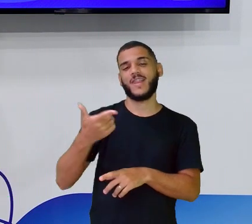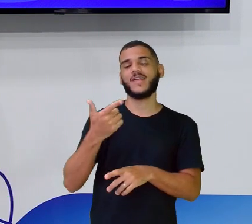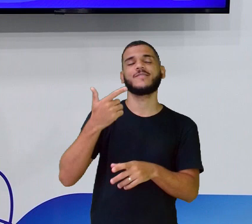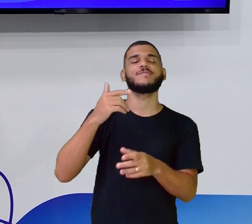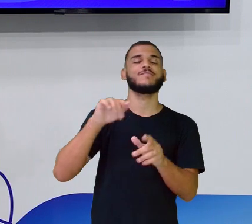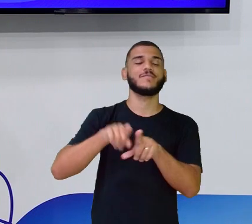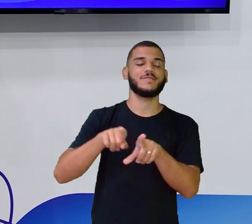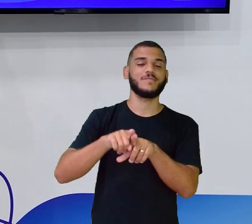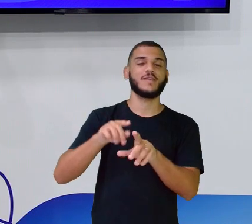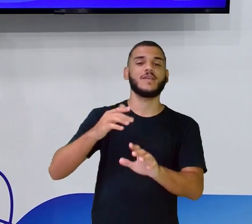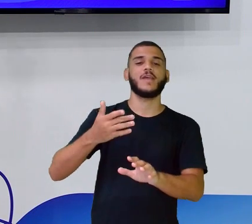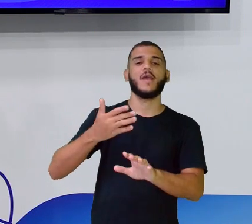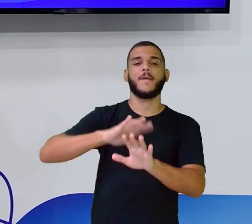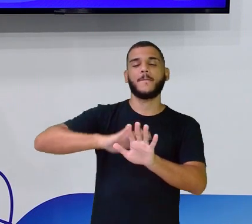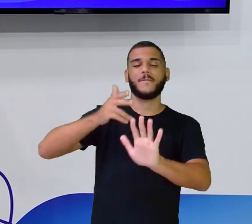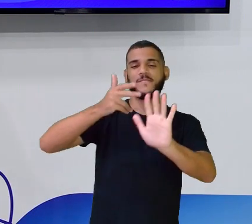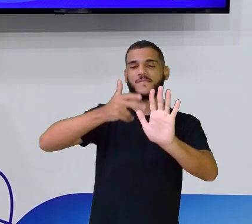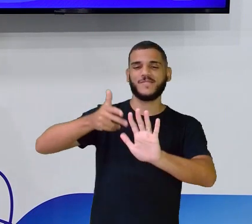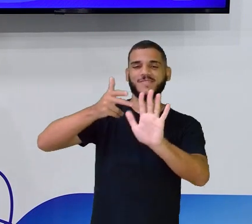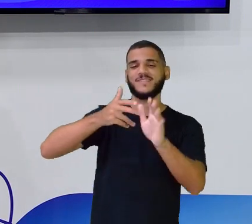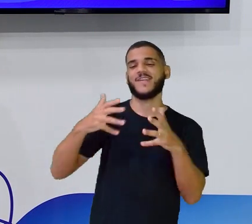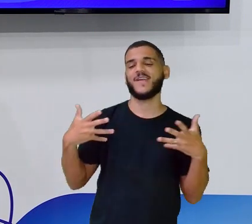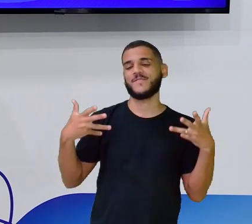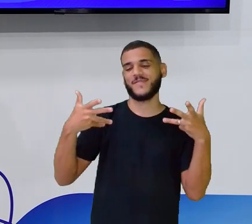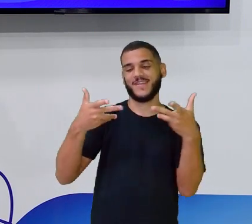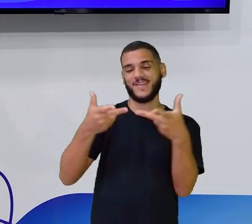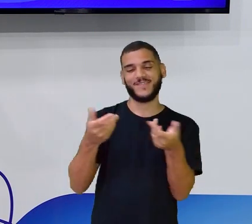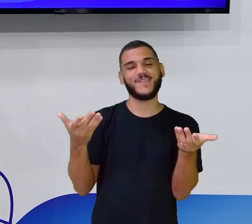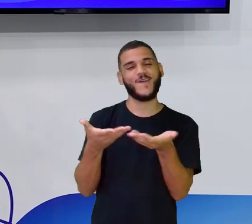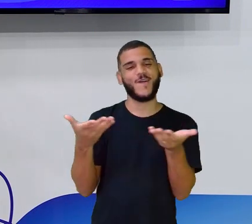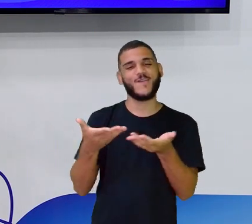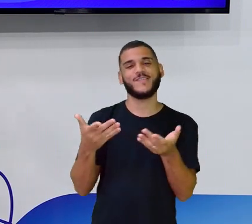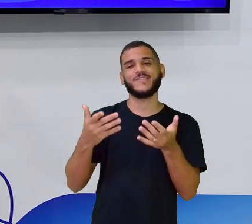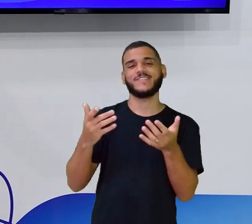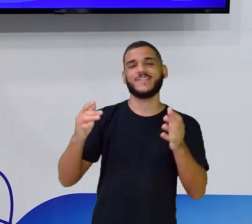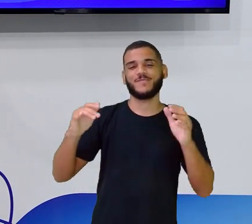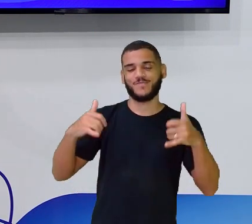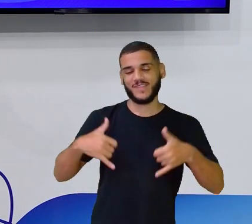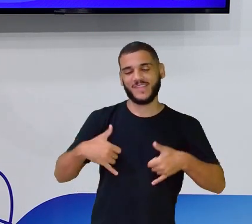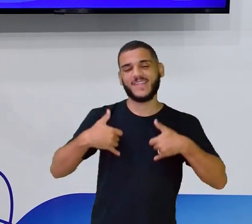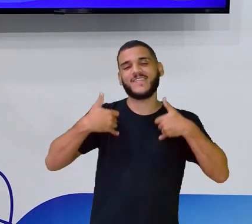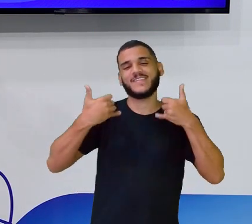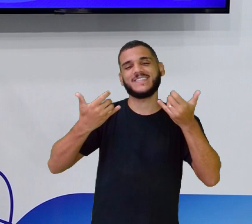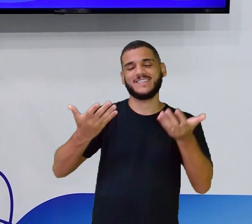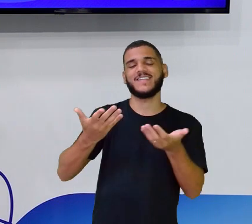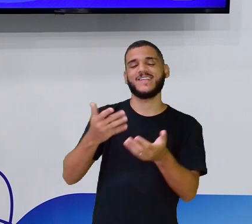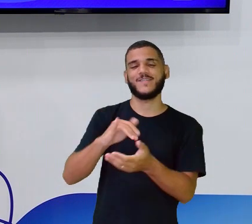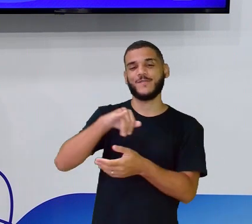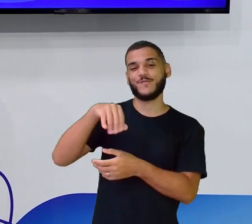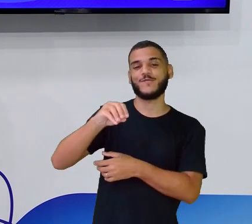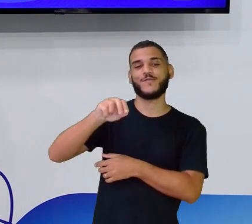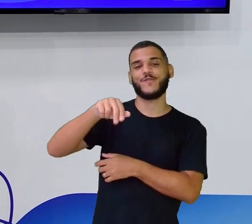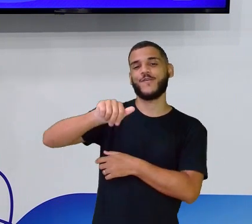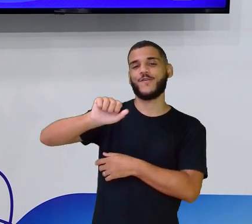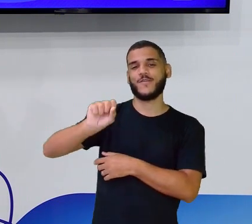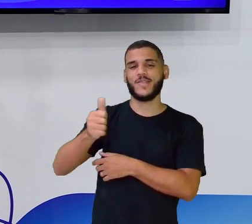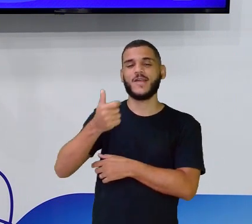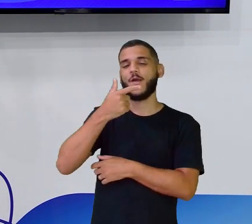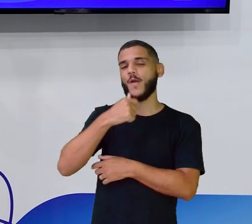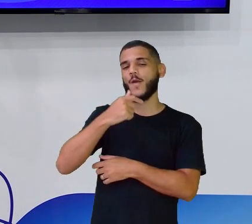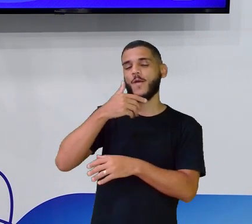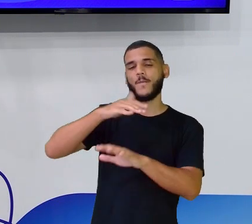produção maravilhosa. Um beijo para Jonas, que é aniversário dele, quinto ano, é isso mesmo. Aniversário, hoje ele